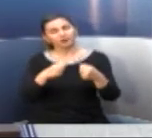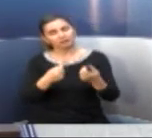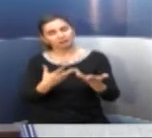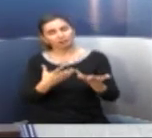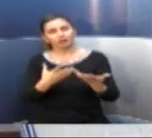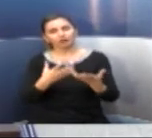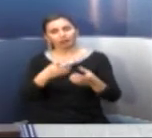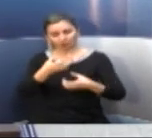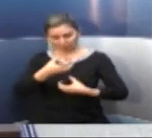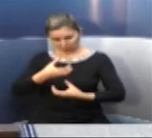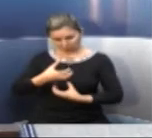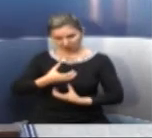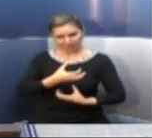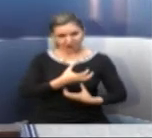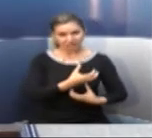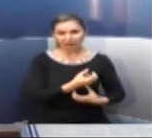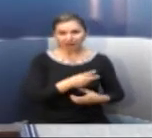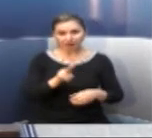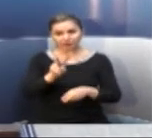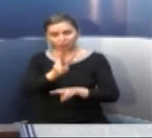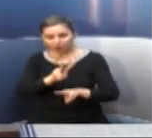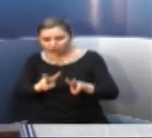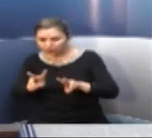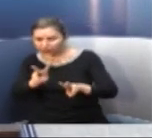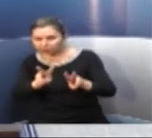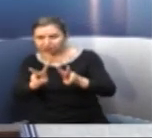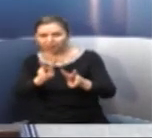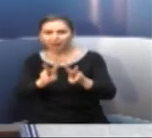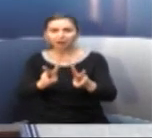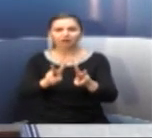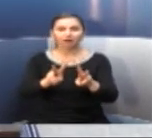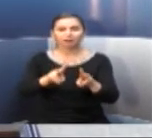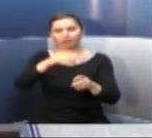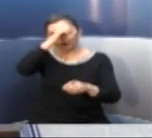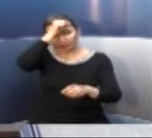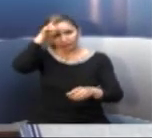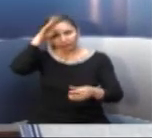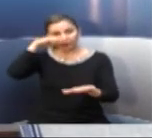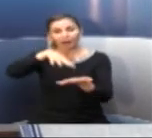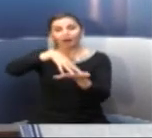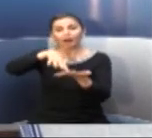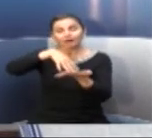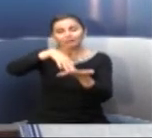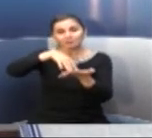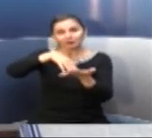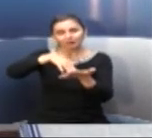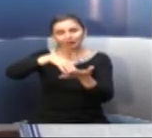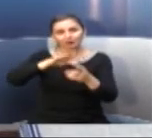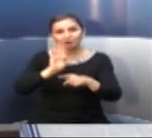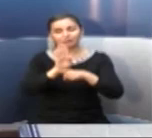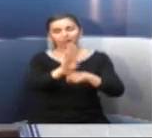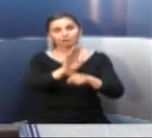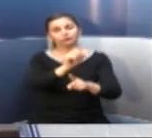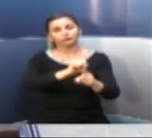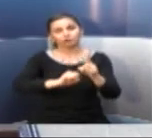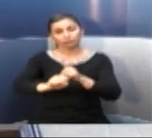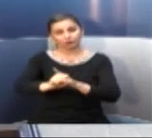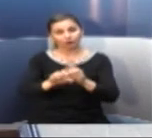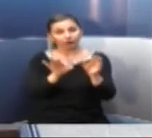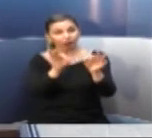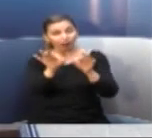por uma perícia médica agora da prefeitura, e a Secretaria Municipal de Assistência Social irá